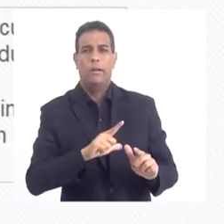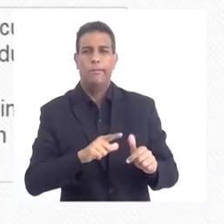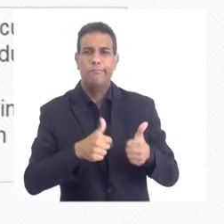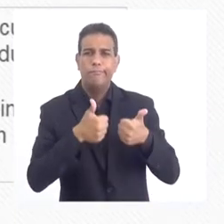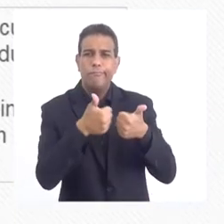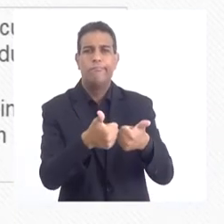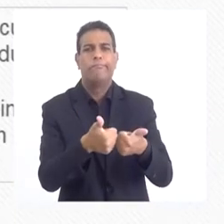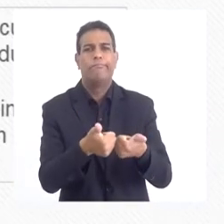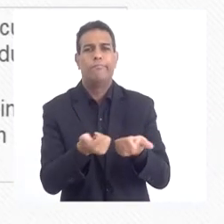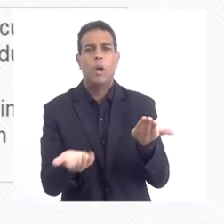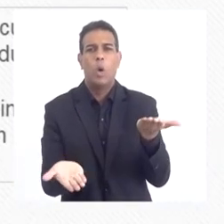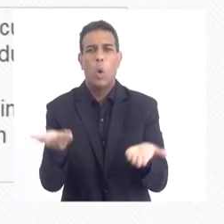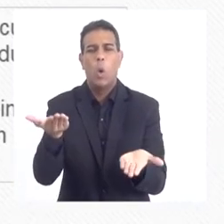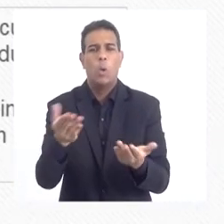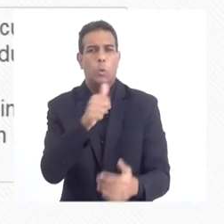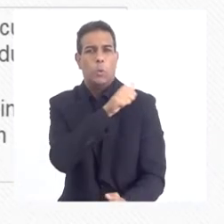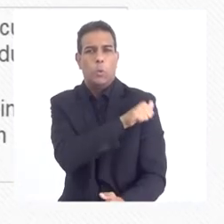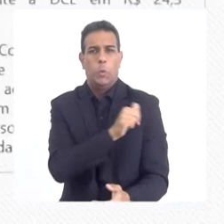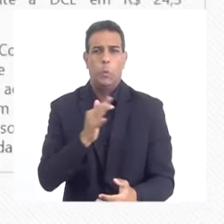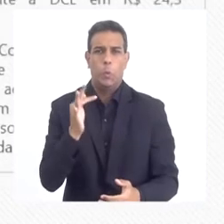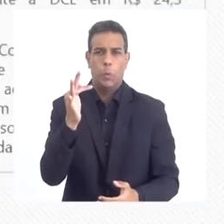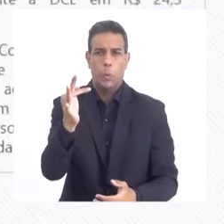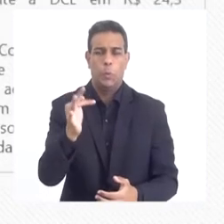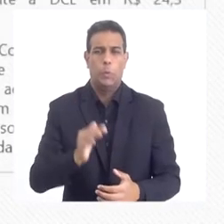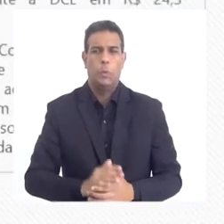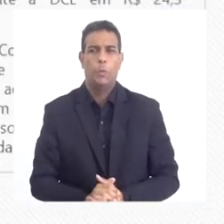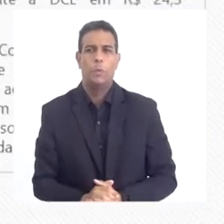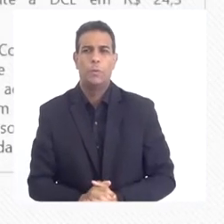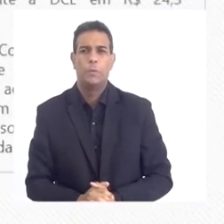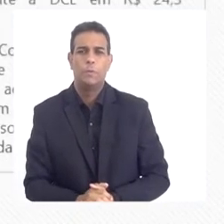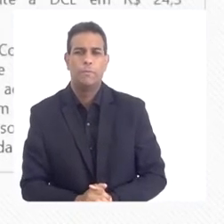um Estado mais equilibrado à frente.